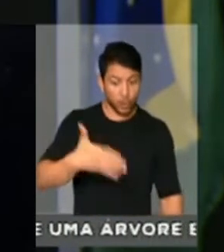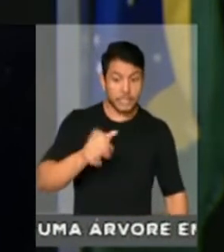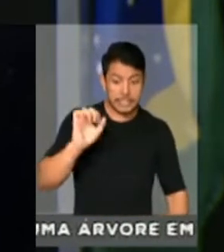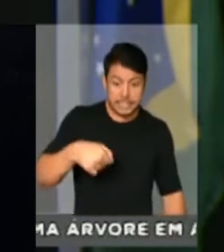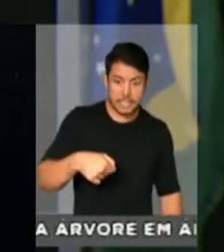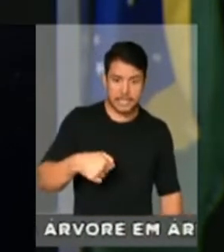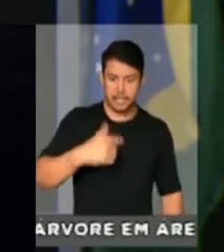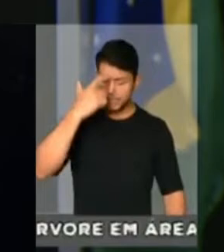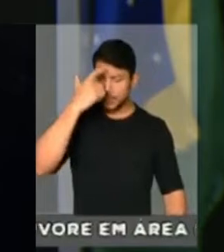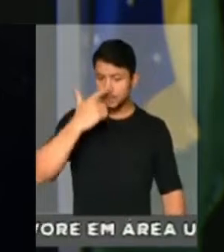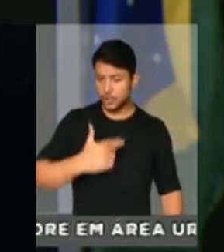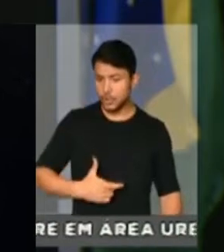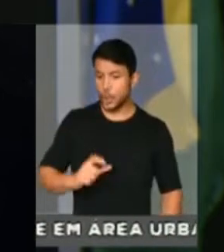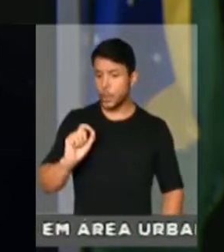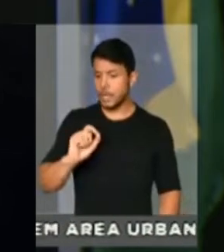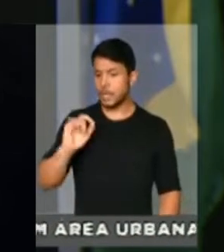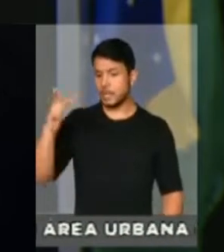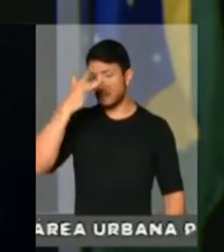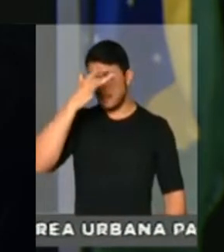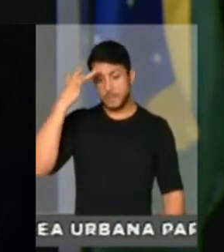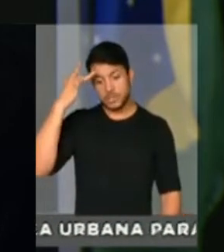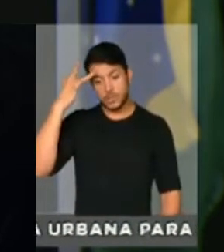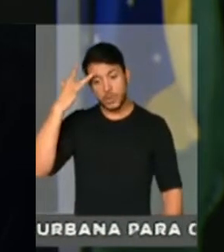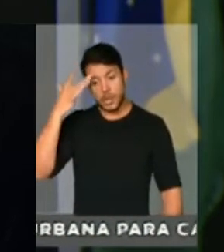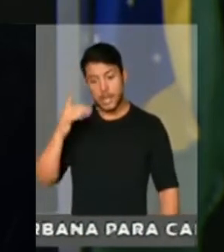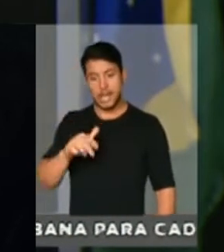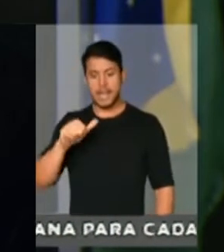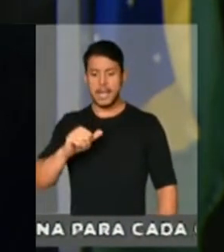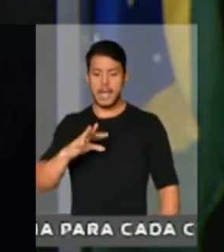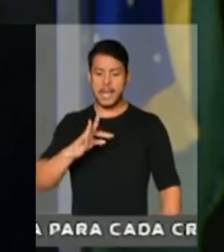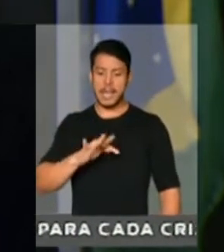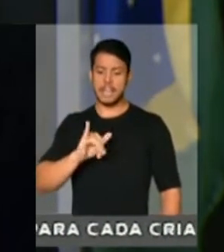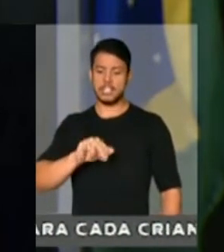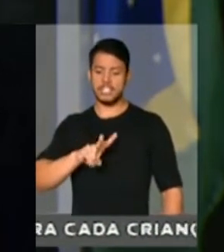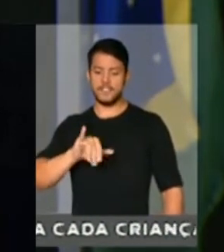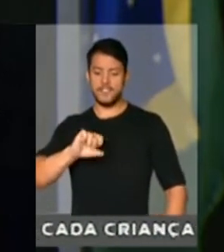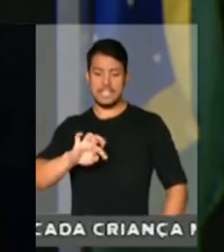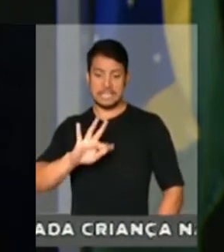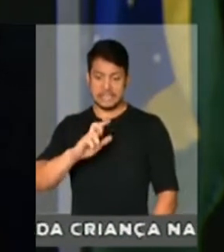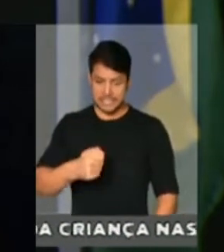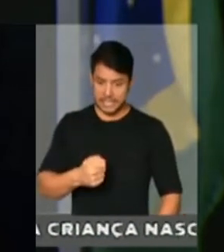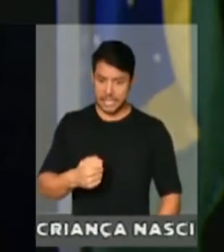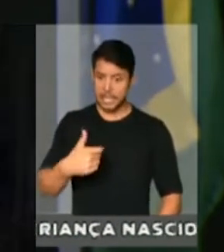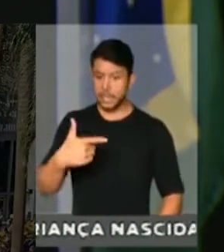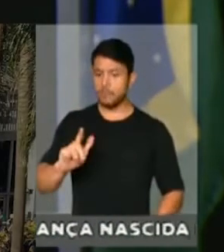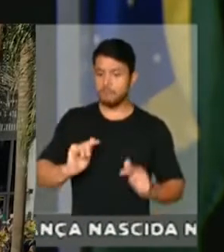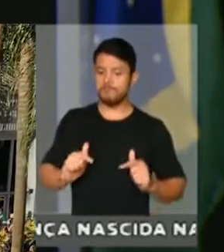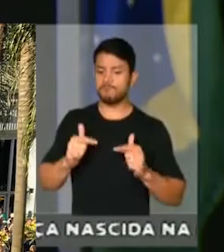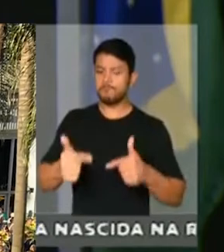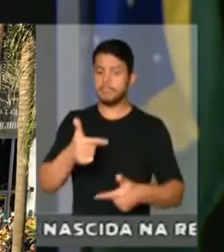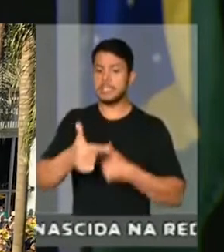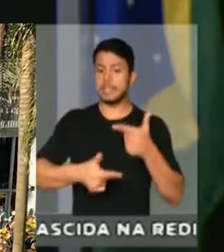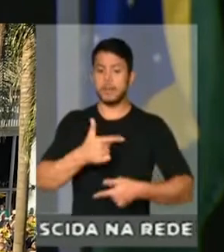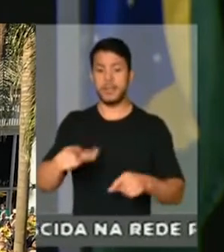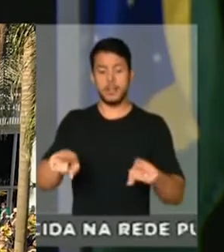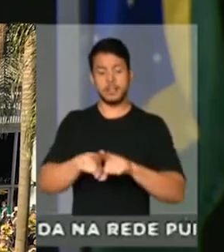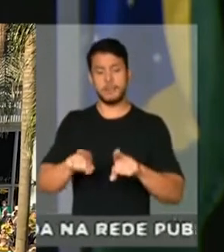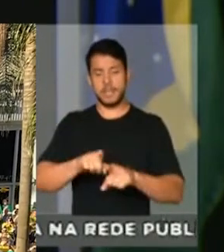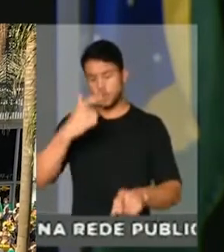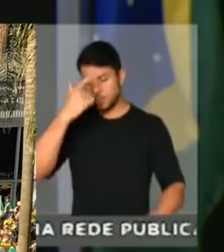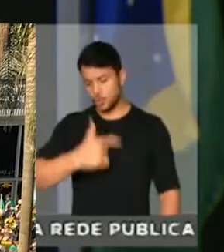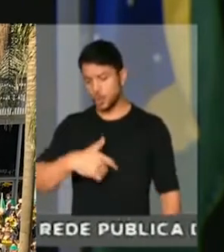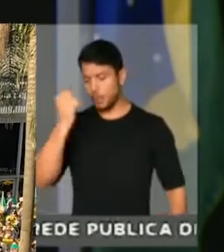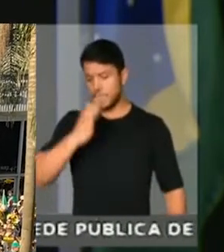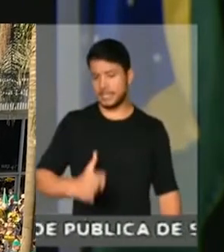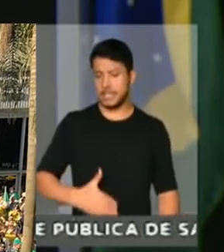fui lá como uma pessoa, um ativista, que antes mesmo de ser político, fui um ativista, fui também como um brasileiro que acredita num Brasil